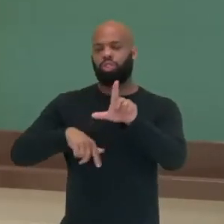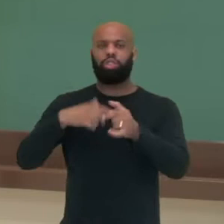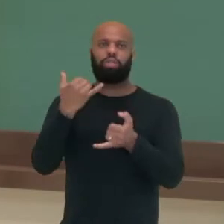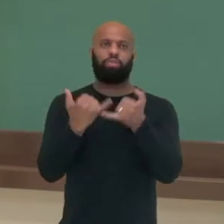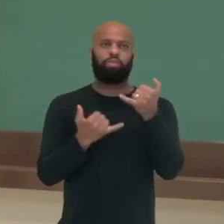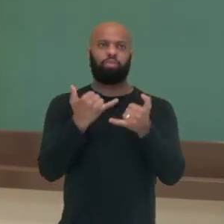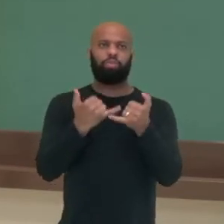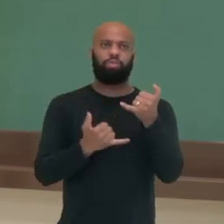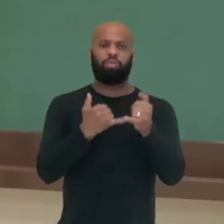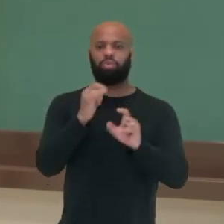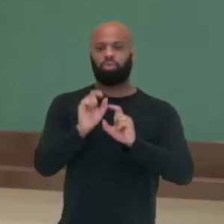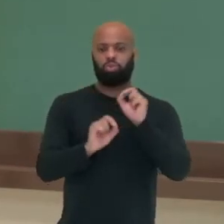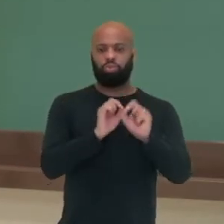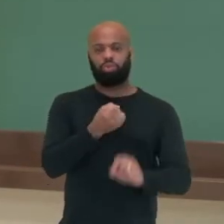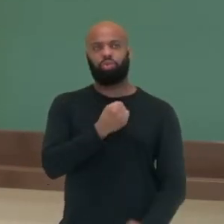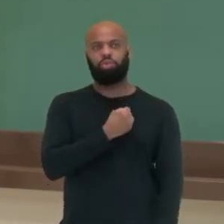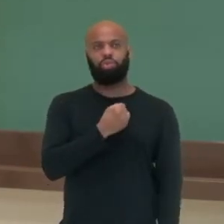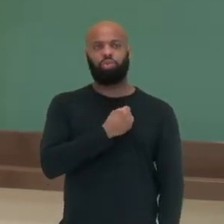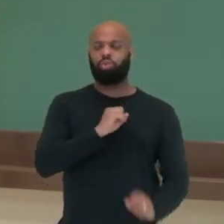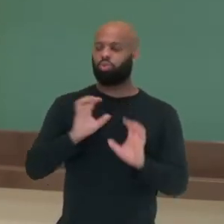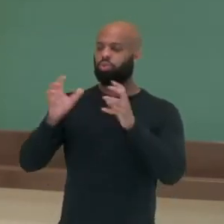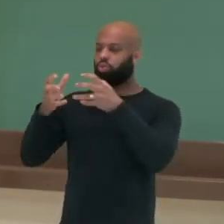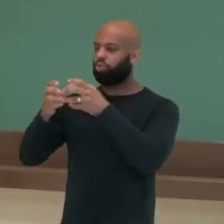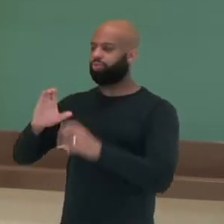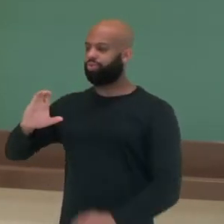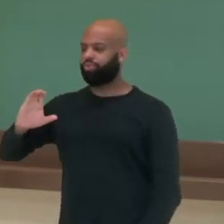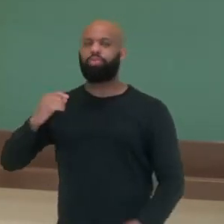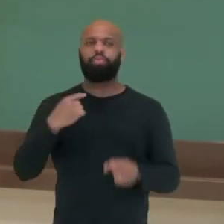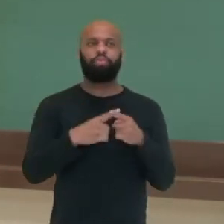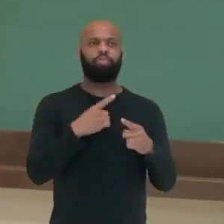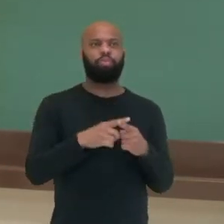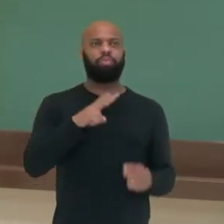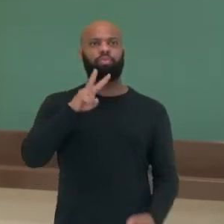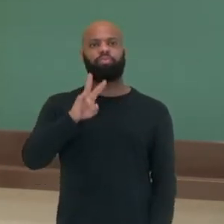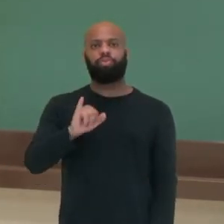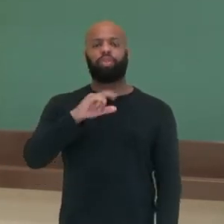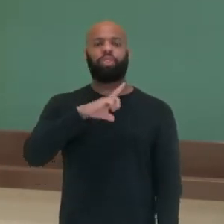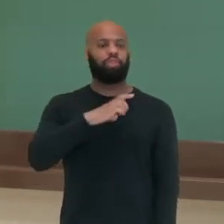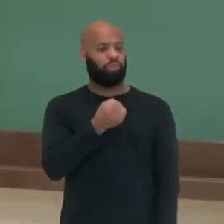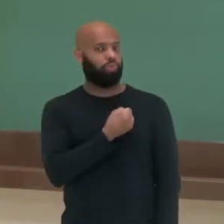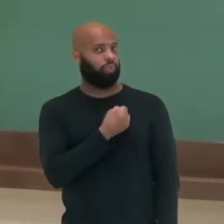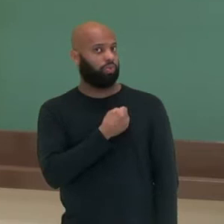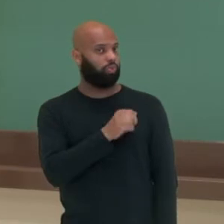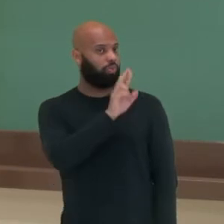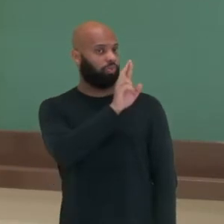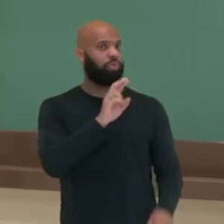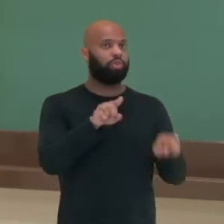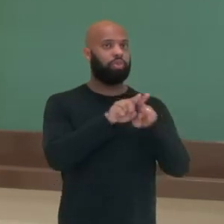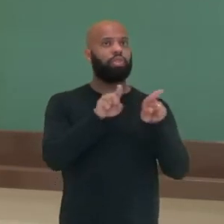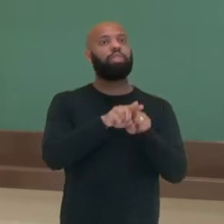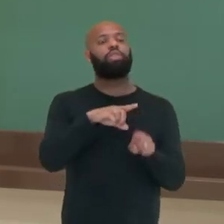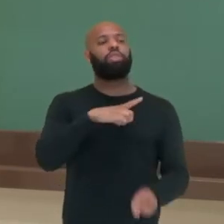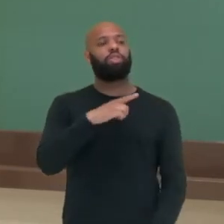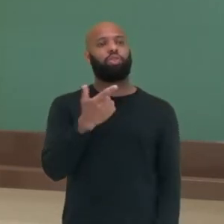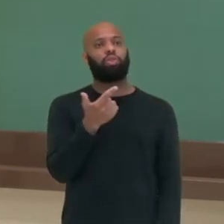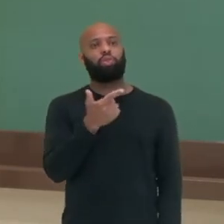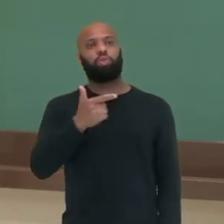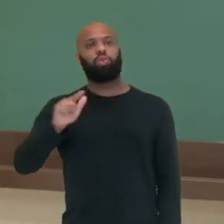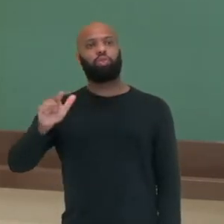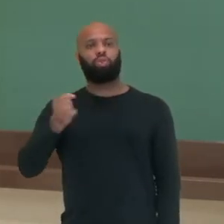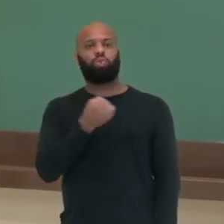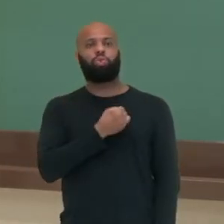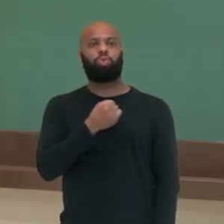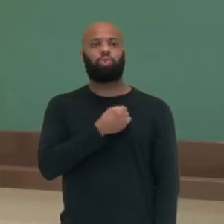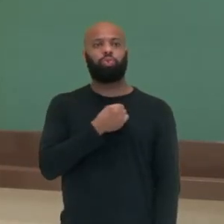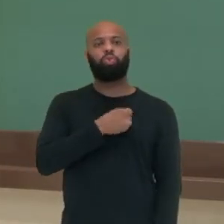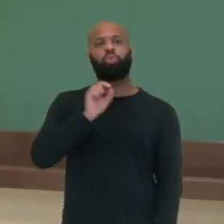fazer com o número complexo, porque nós vamos ter uma parte real e uma parte que a gente chama de